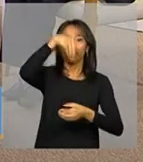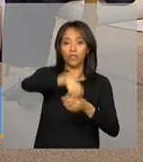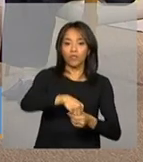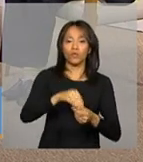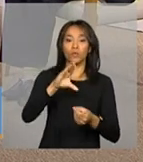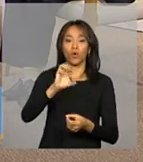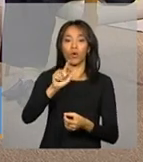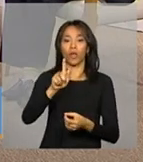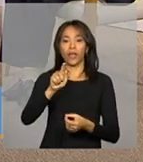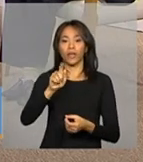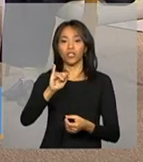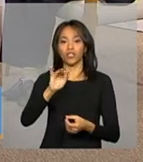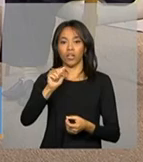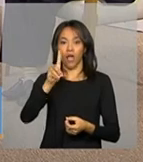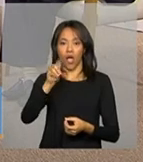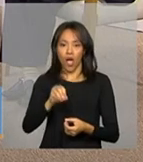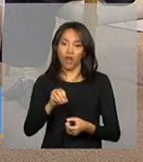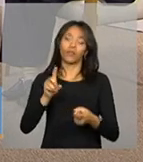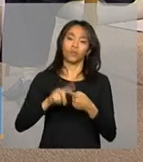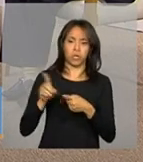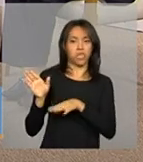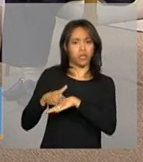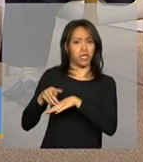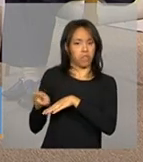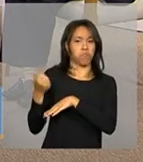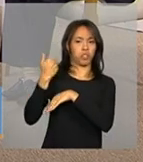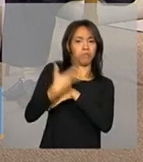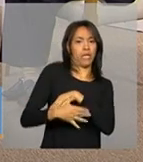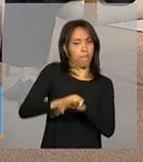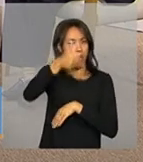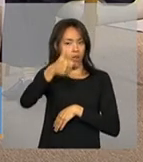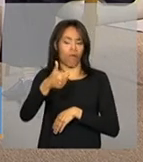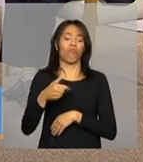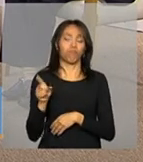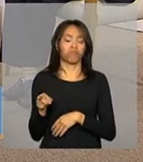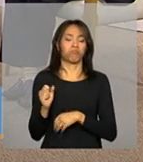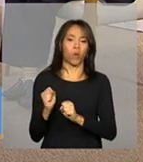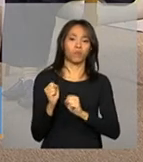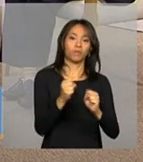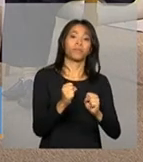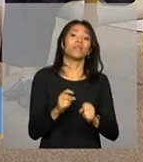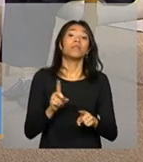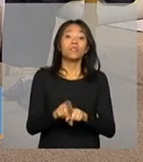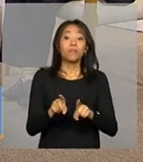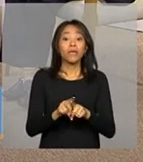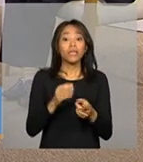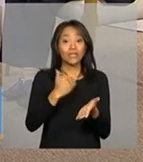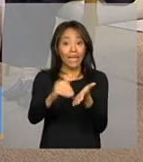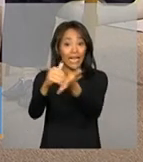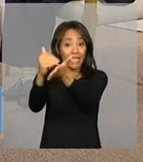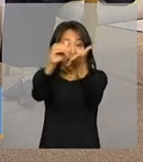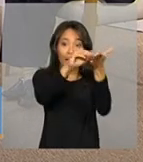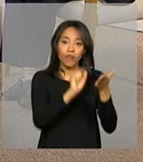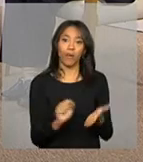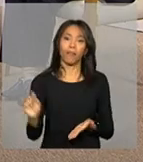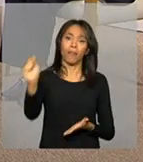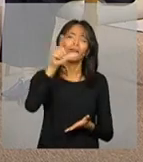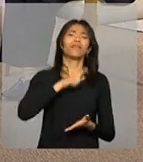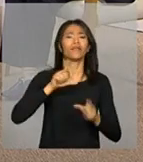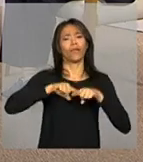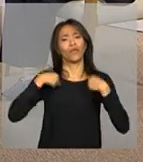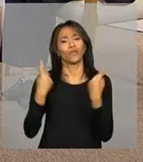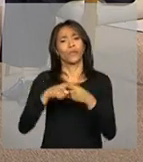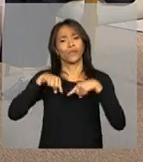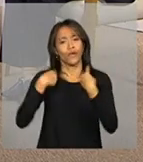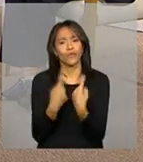nos Estados levar das pode falar disso melhor do que eu e o secretário ele tem reuniões mensais eles se